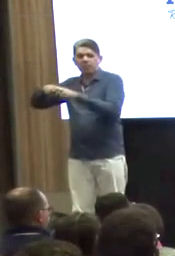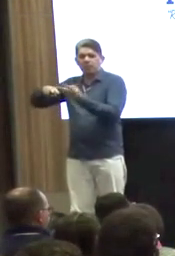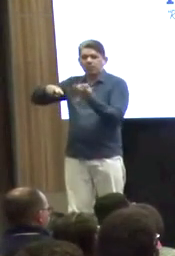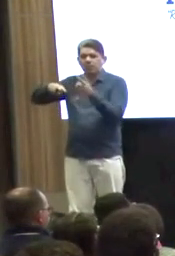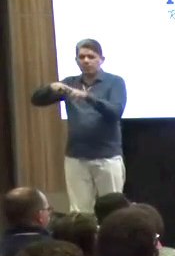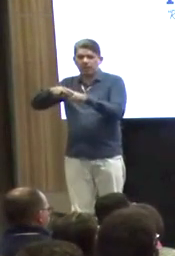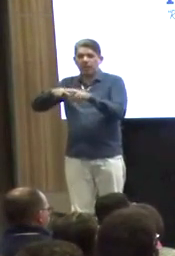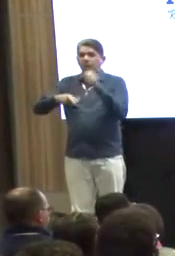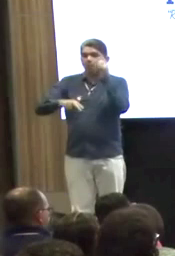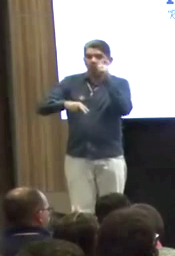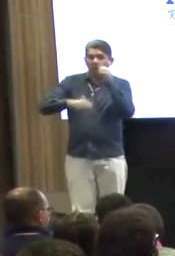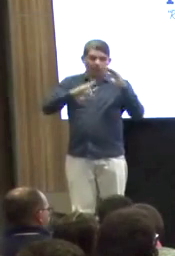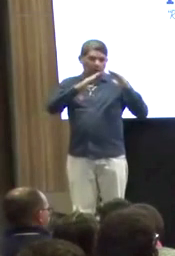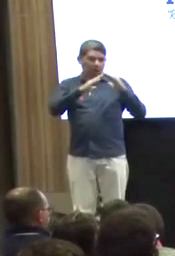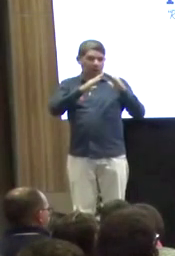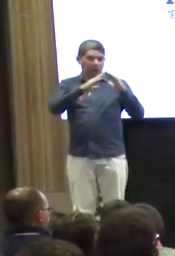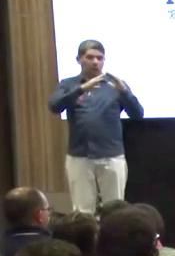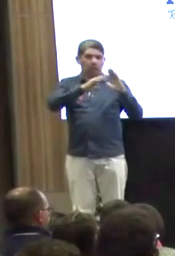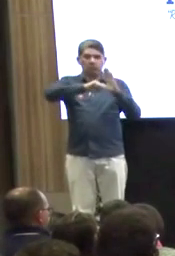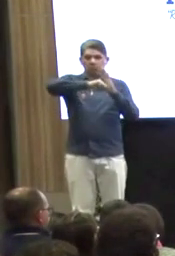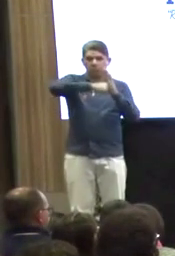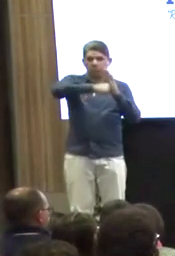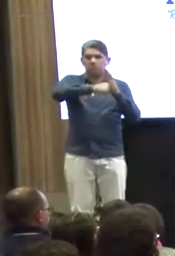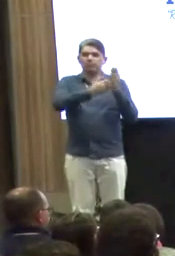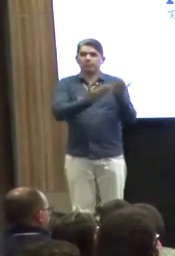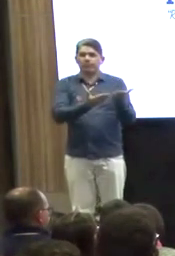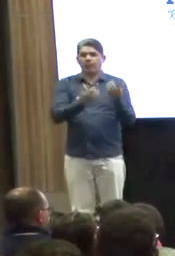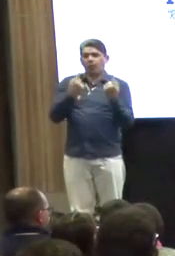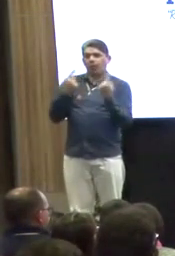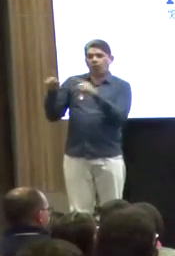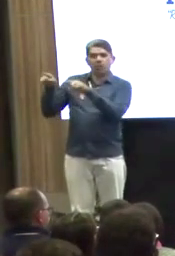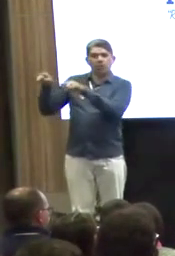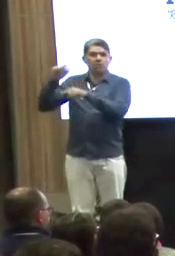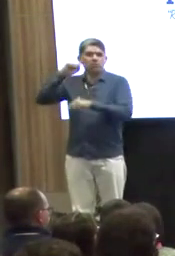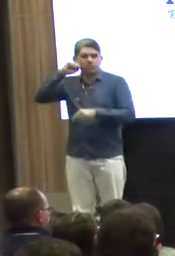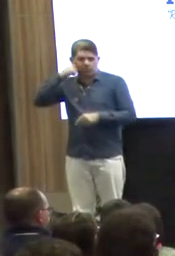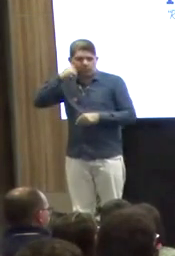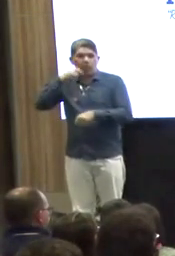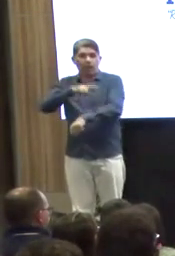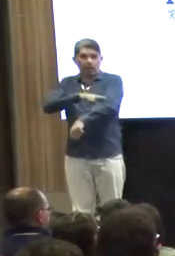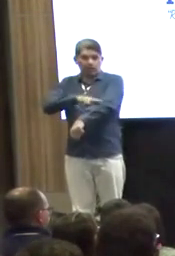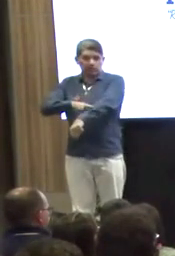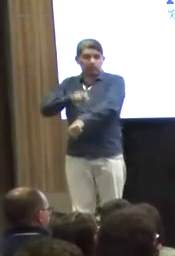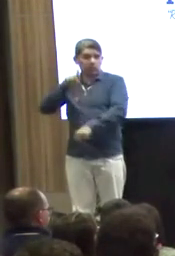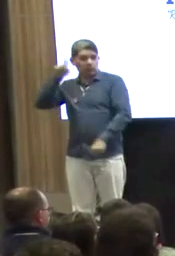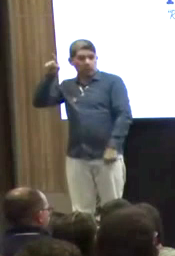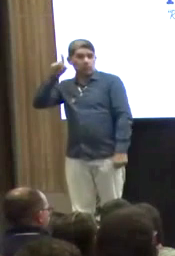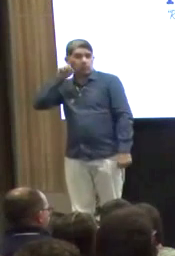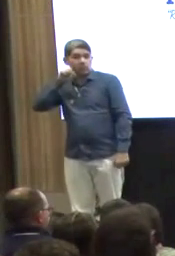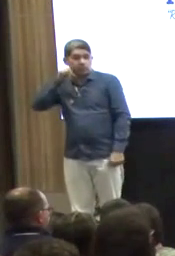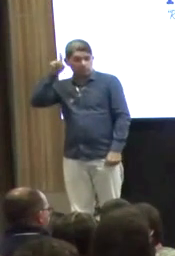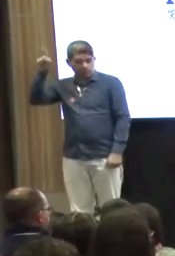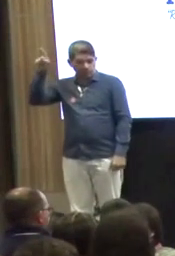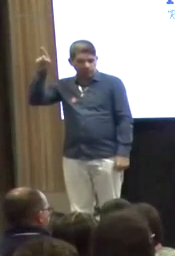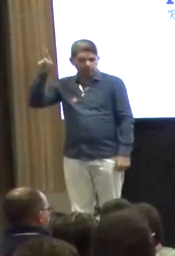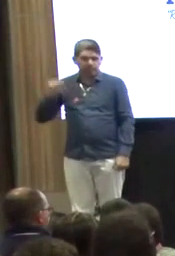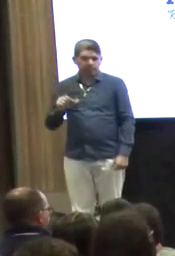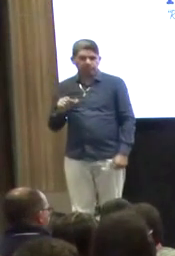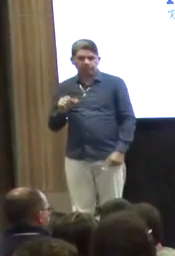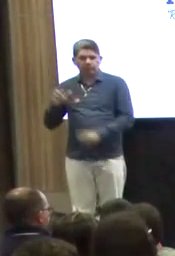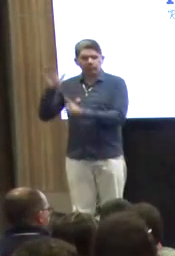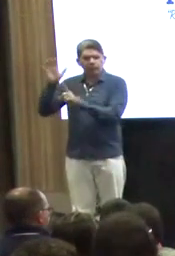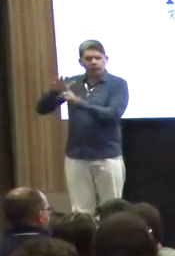em casa, para protegê-las desses homens estupradores. Então o racismo, não é, ali, não é, alimentava as